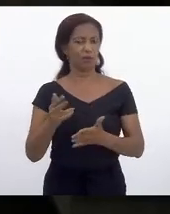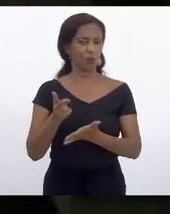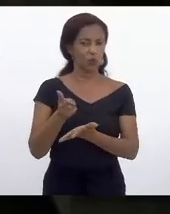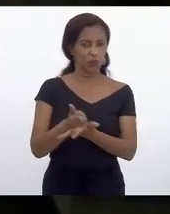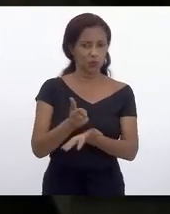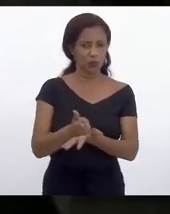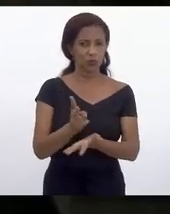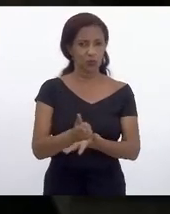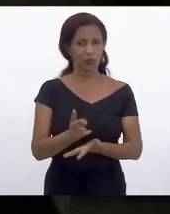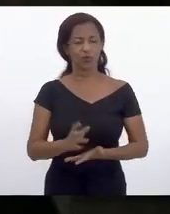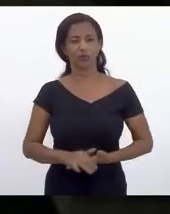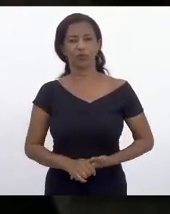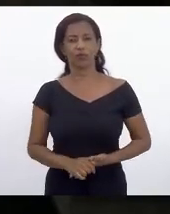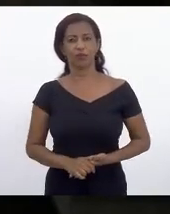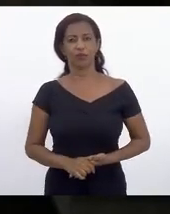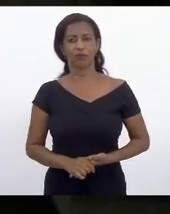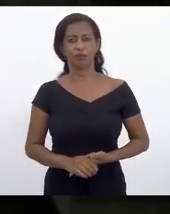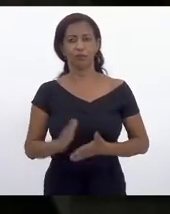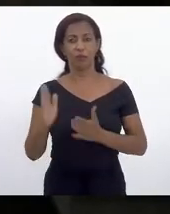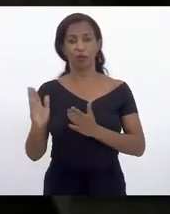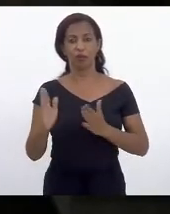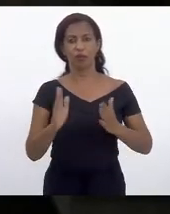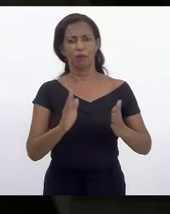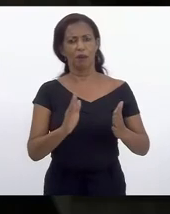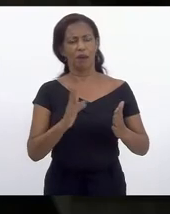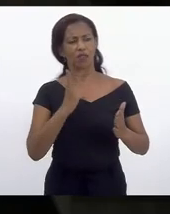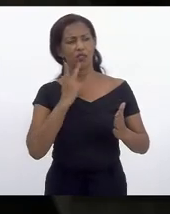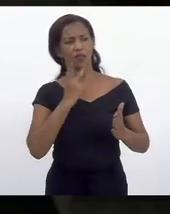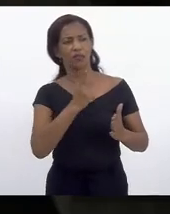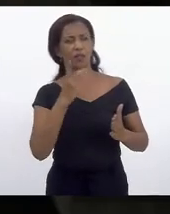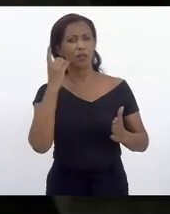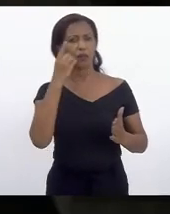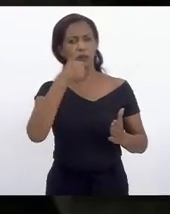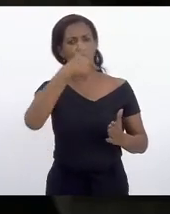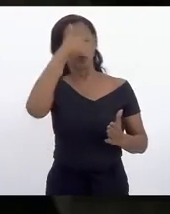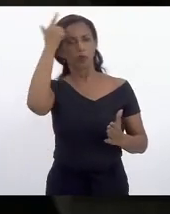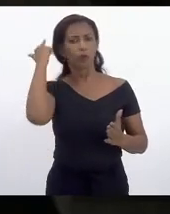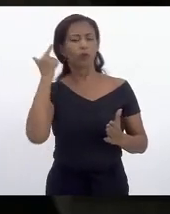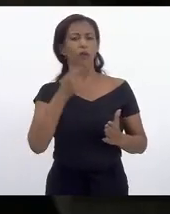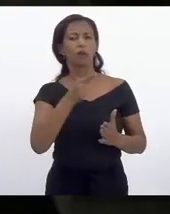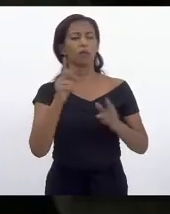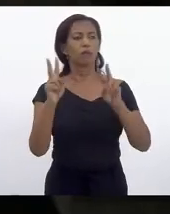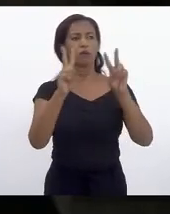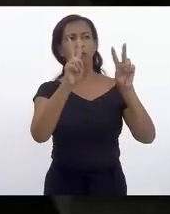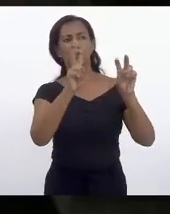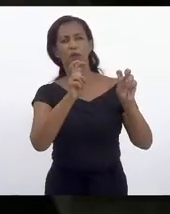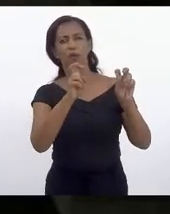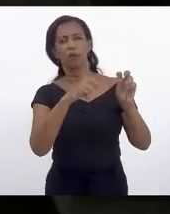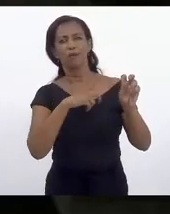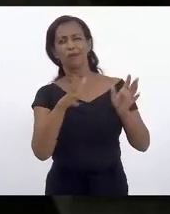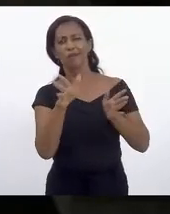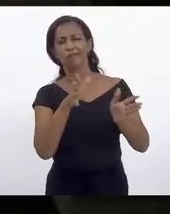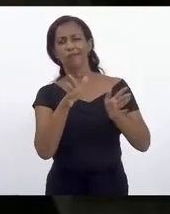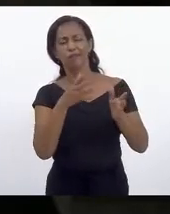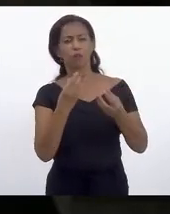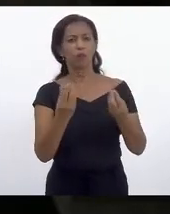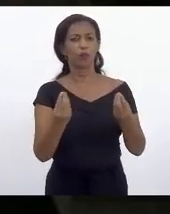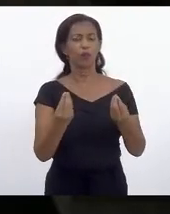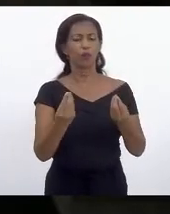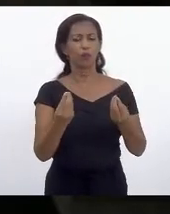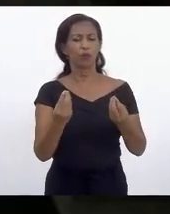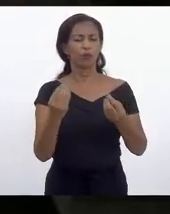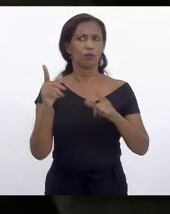continuação do aparte que fiz ao deputado Luiz Paulo, em função desse tema que tem mobilizado muito